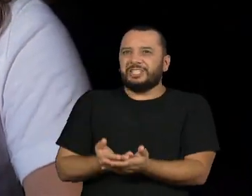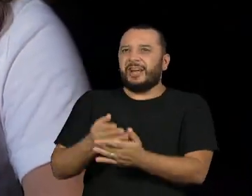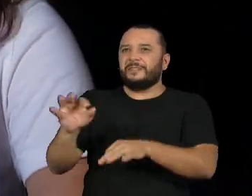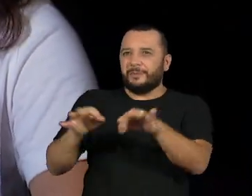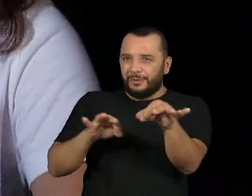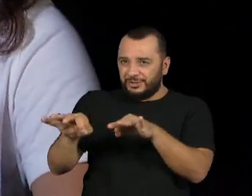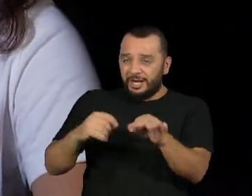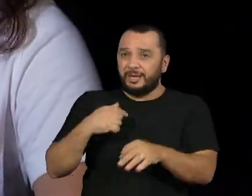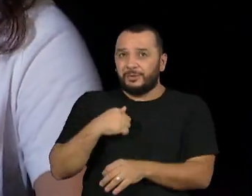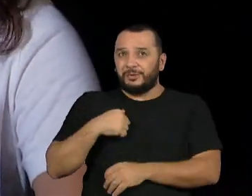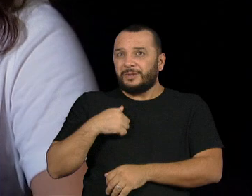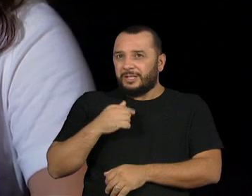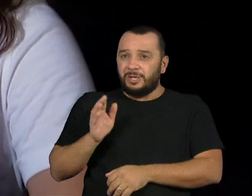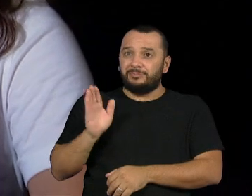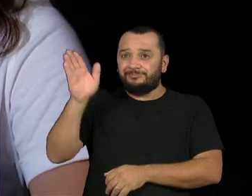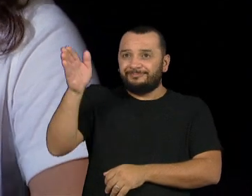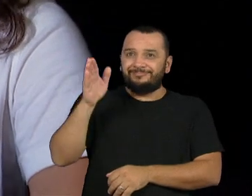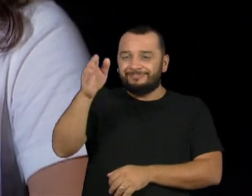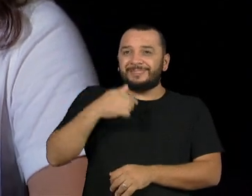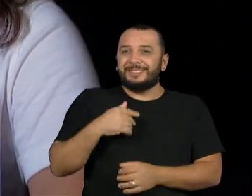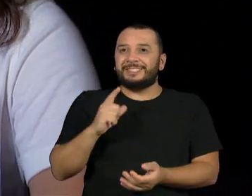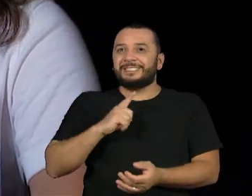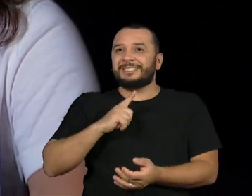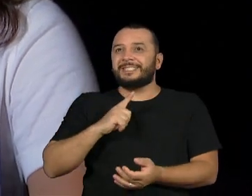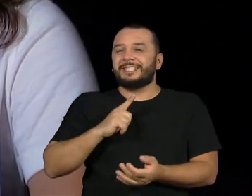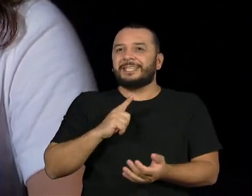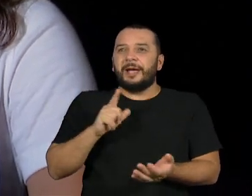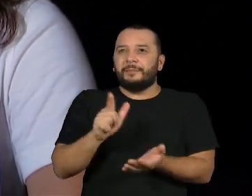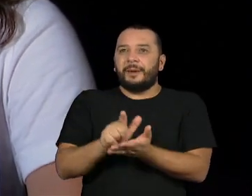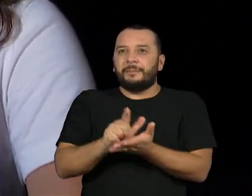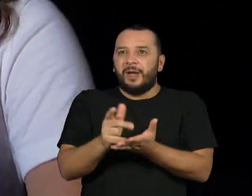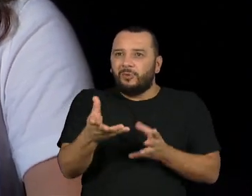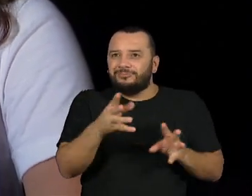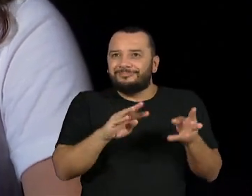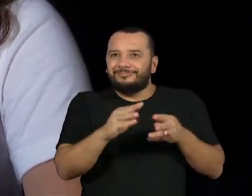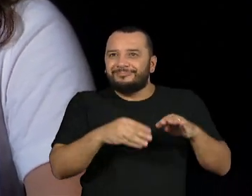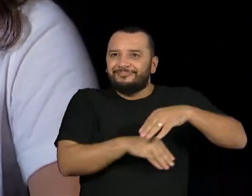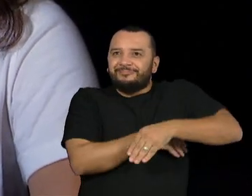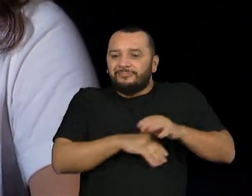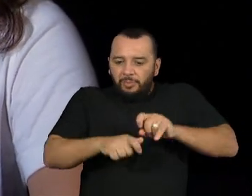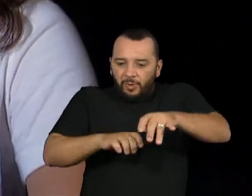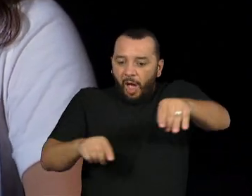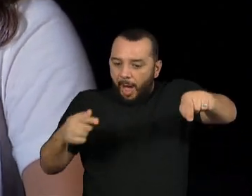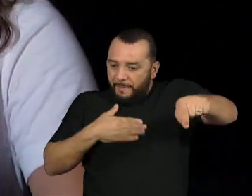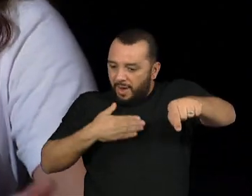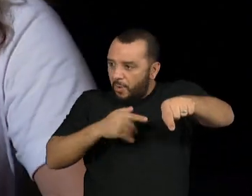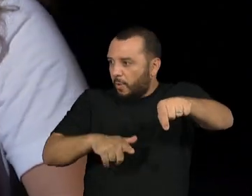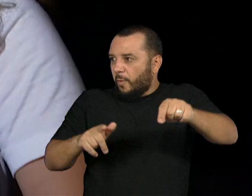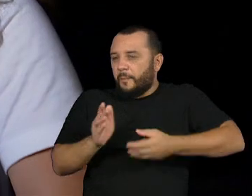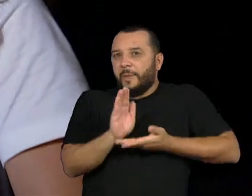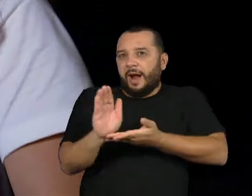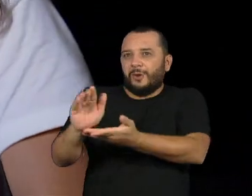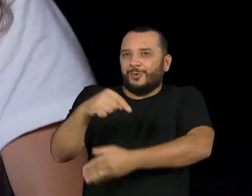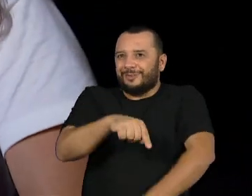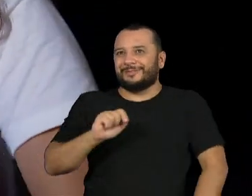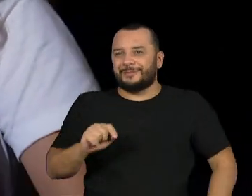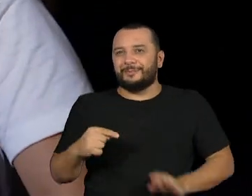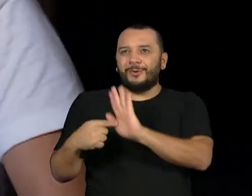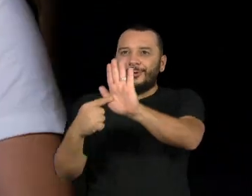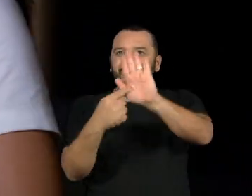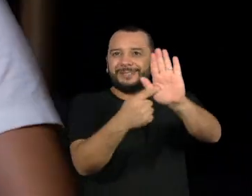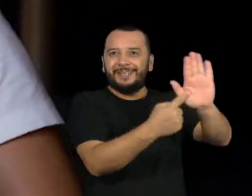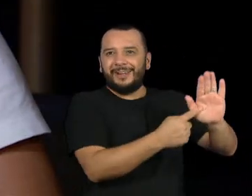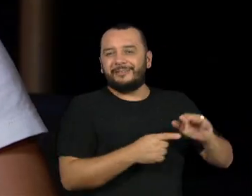andava para cima e para baixo com uma maquete embaixo do braço. E de repente essa viagem que eu não esperava fazer, ela aconteceu justamente porque eram com